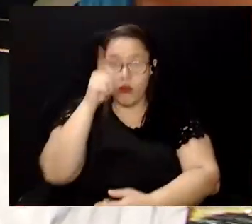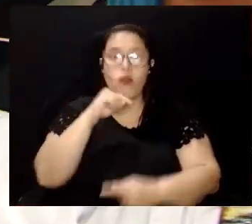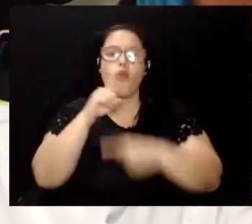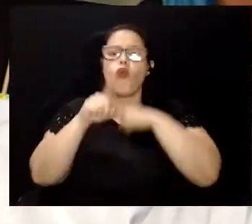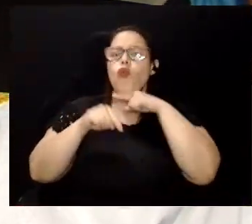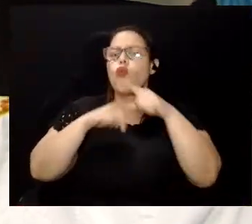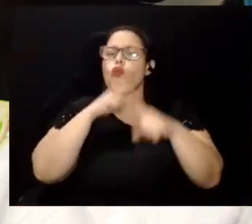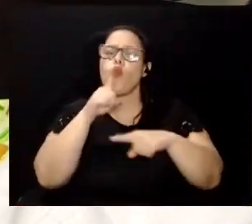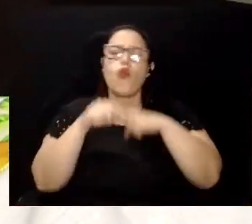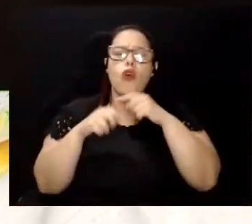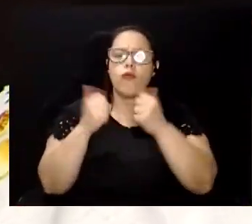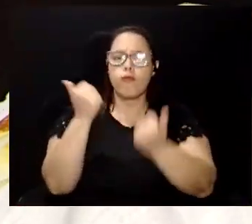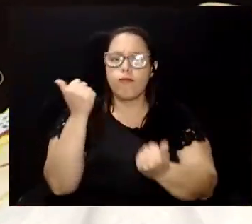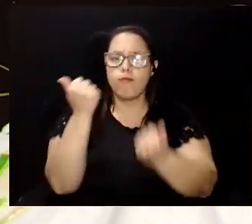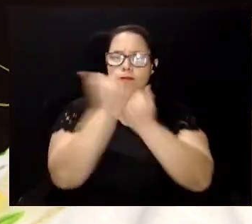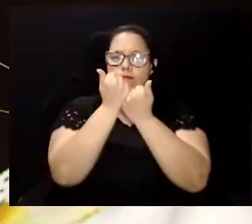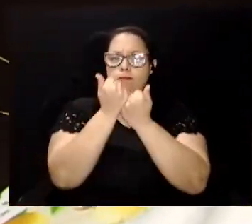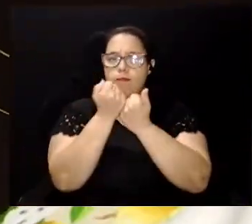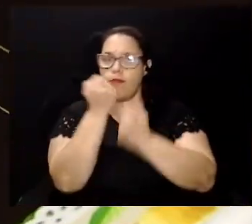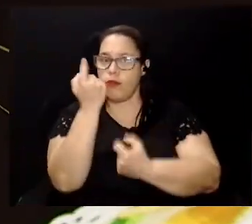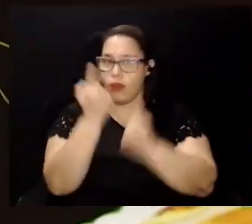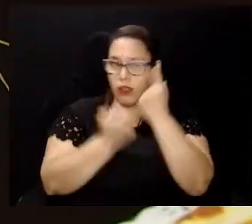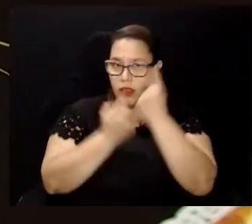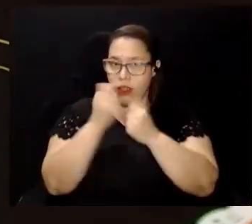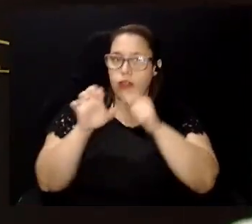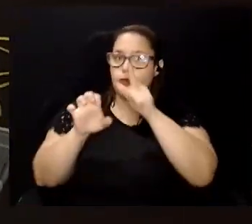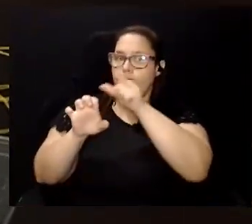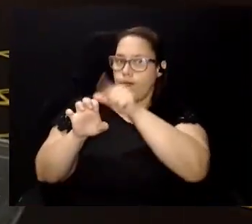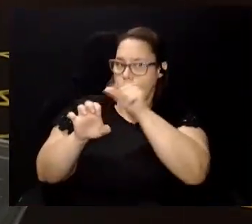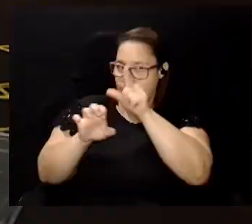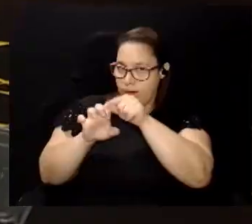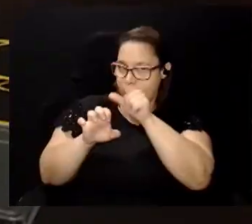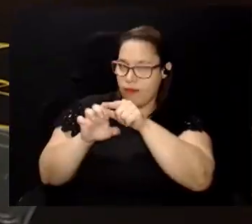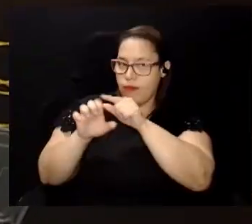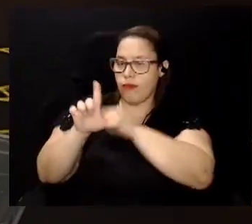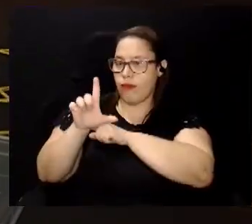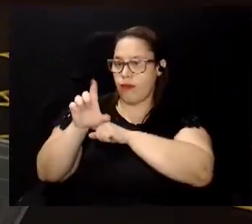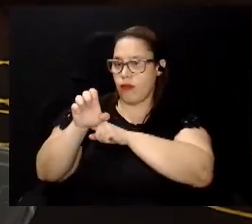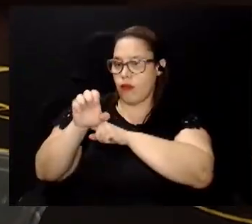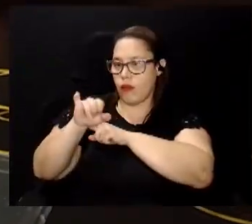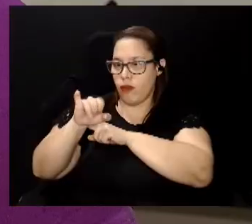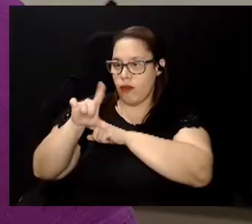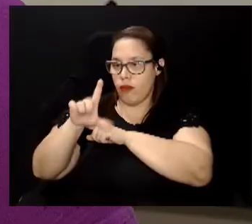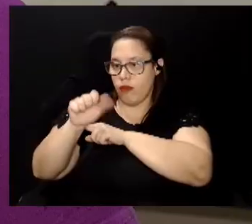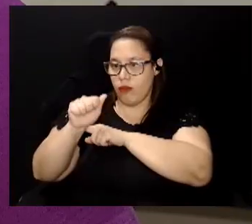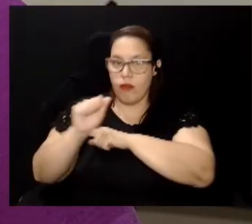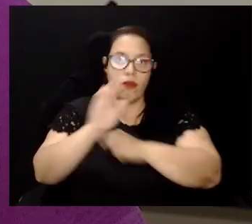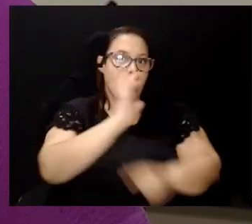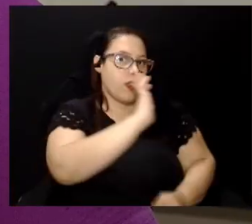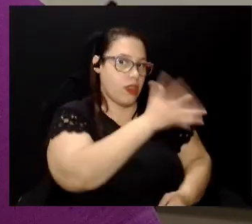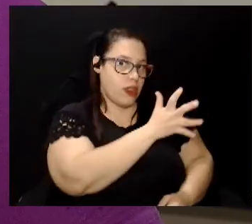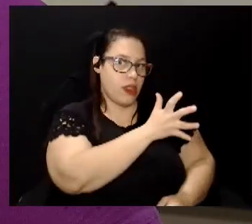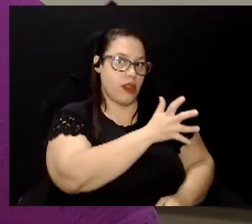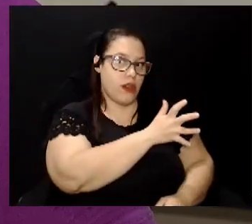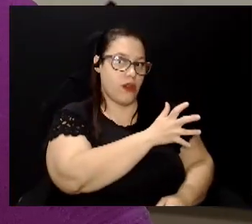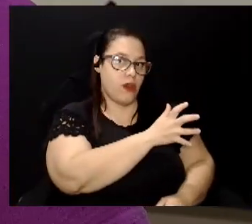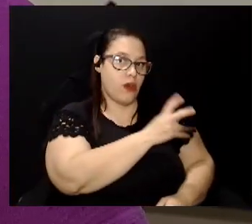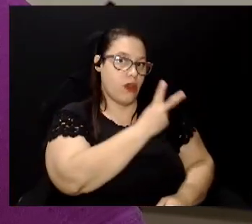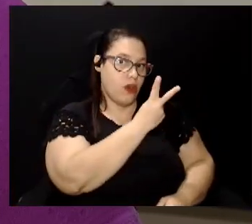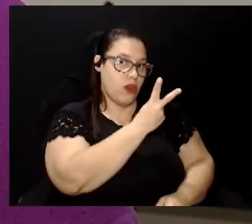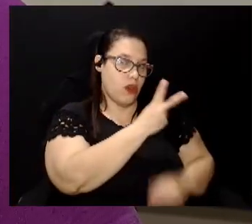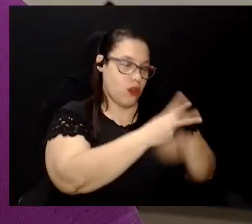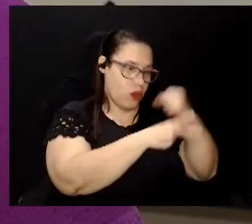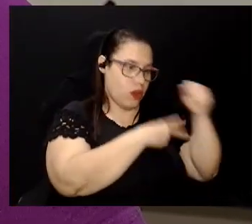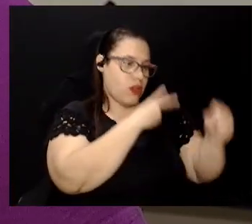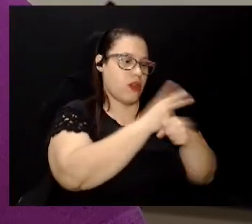histórias, tiram dúvidas e se apoiam. E algumas são empreendedoras, como a Leila. Eu já faz 2 anos